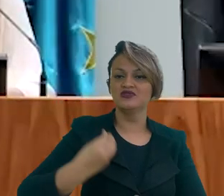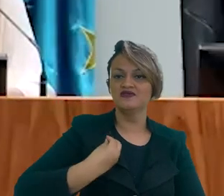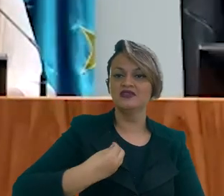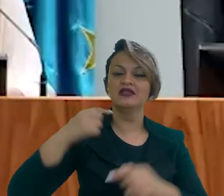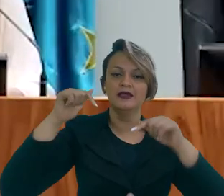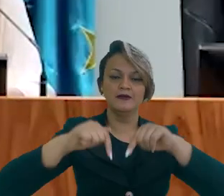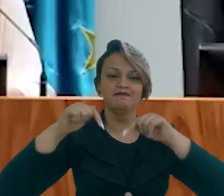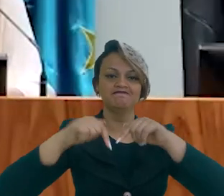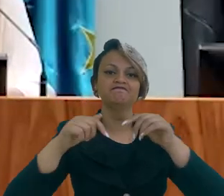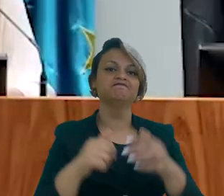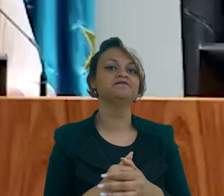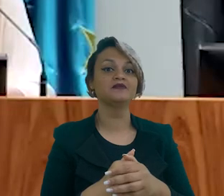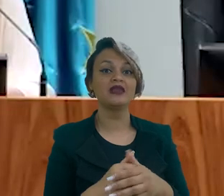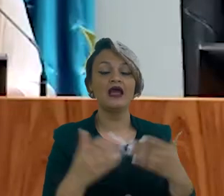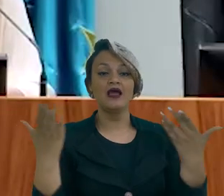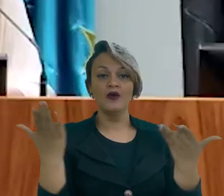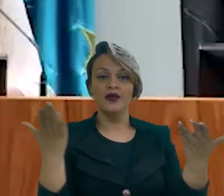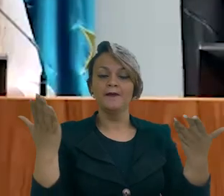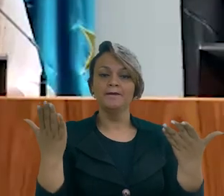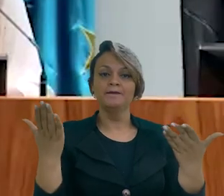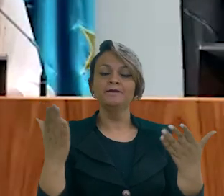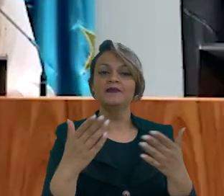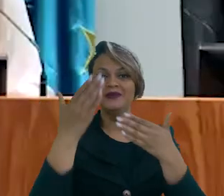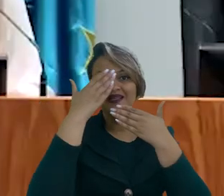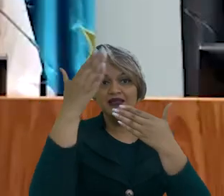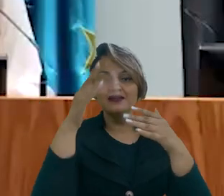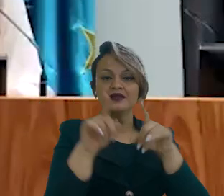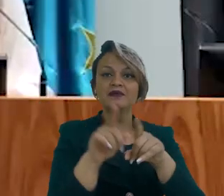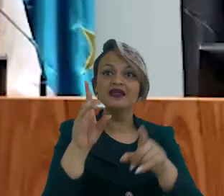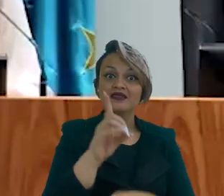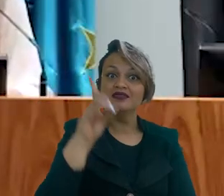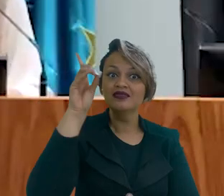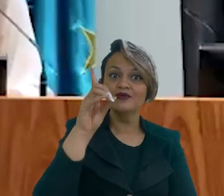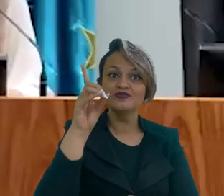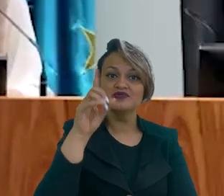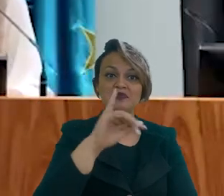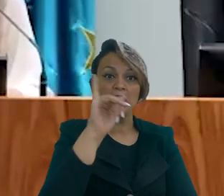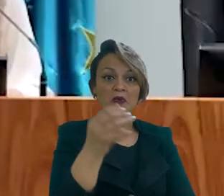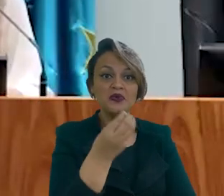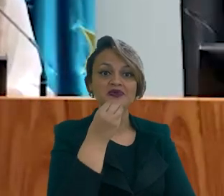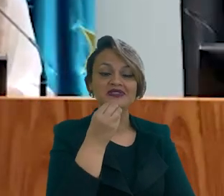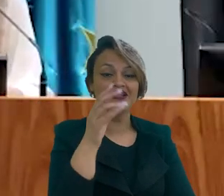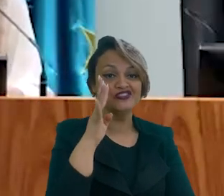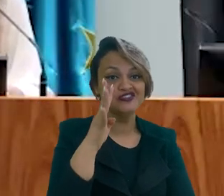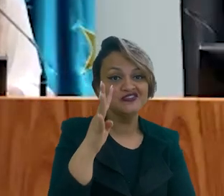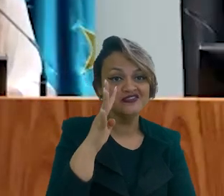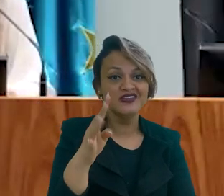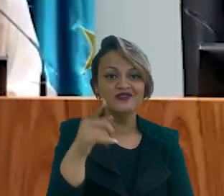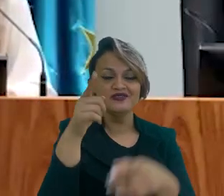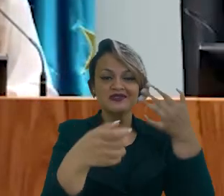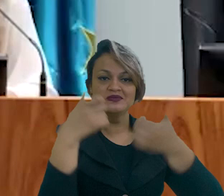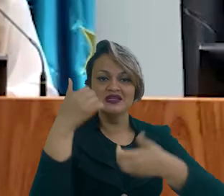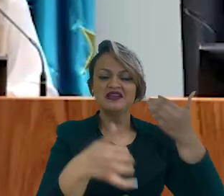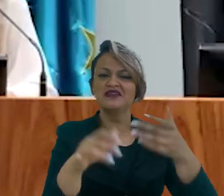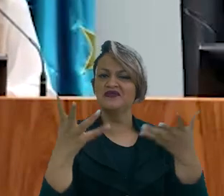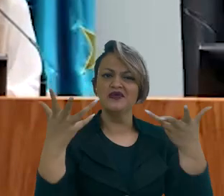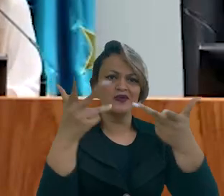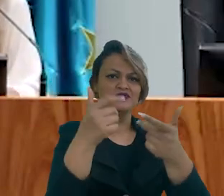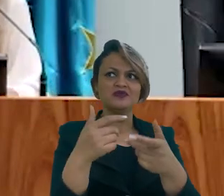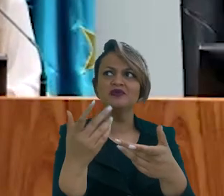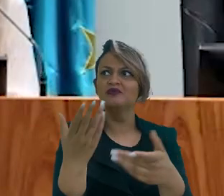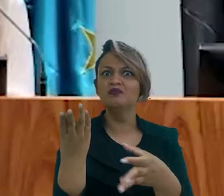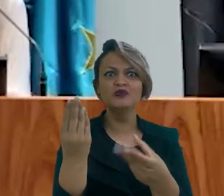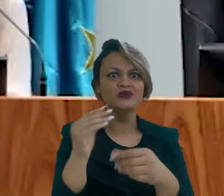por estarmos aqui então eu aproveito também para agradecer a Deus por ouvir a sua palestra porque foi